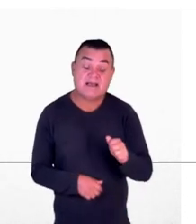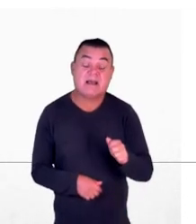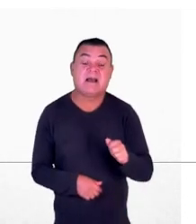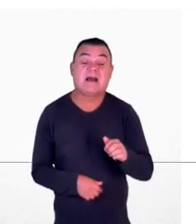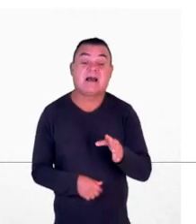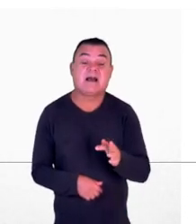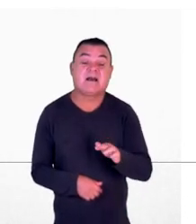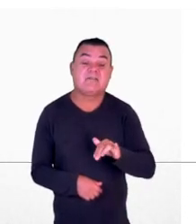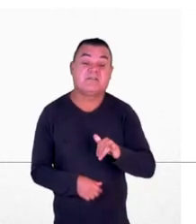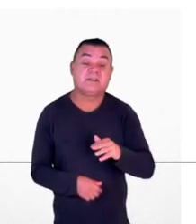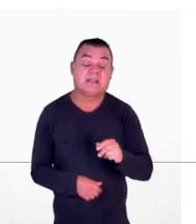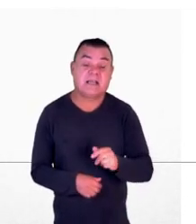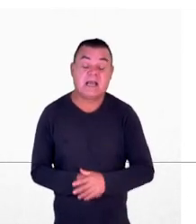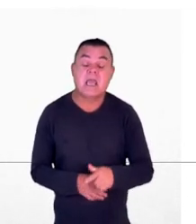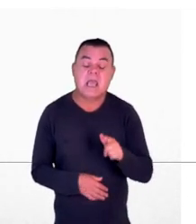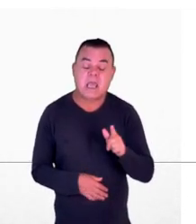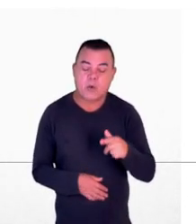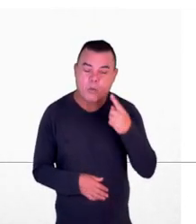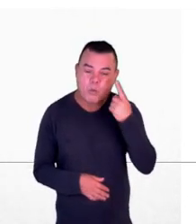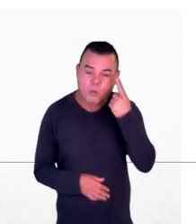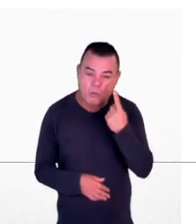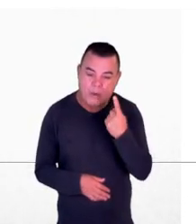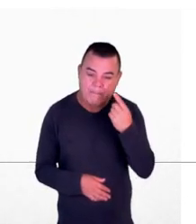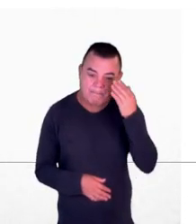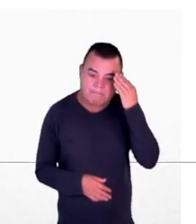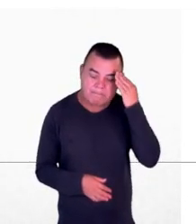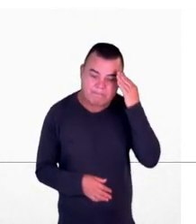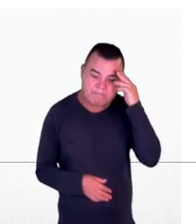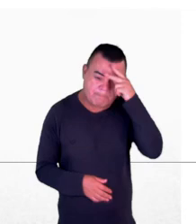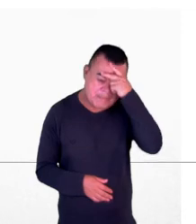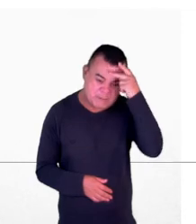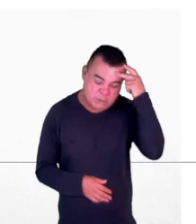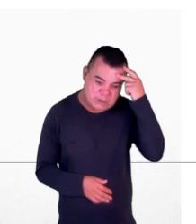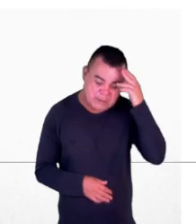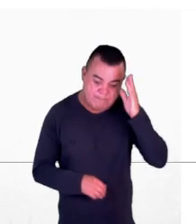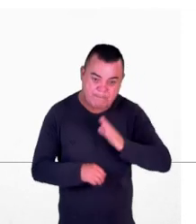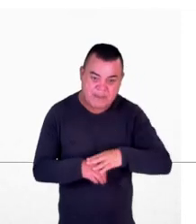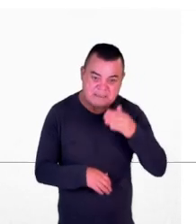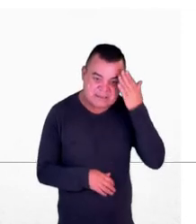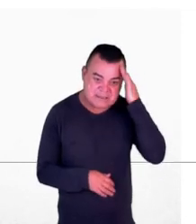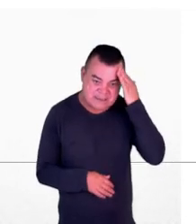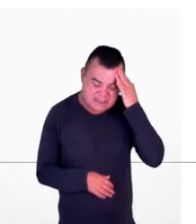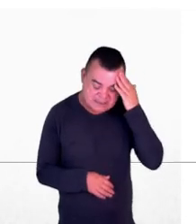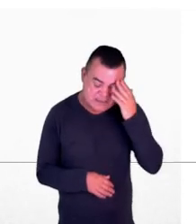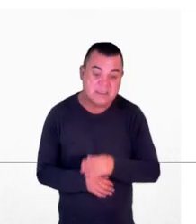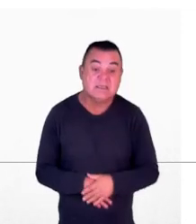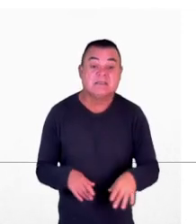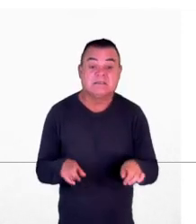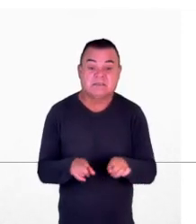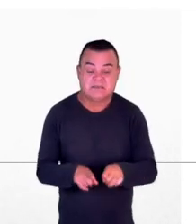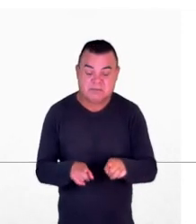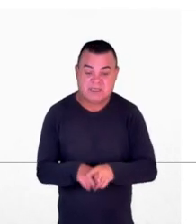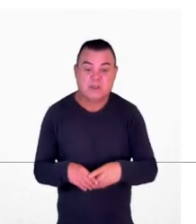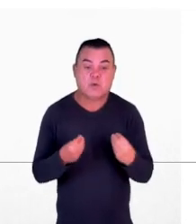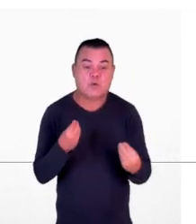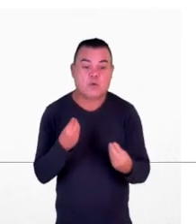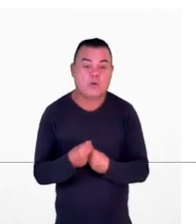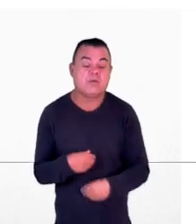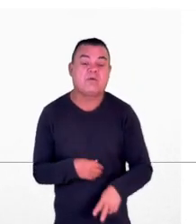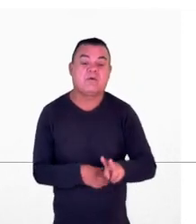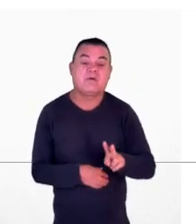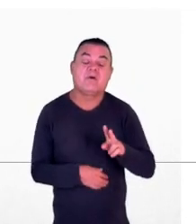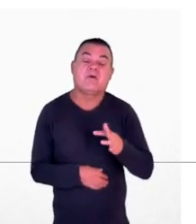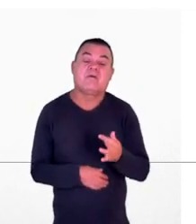que mais entende no mundo também como nosso querido Flávio Valente como Dom Mauro